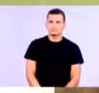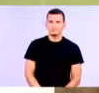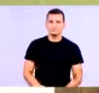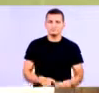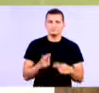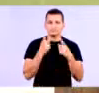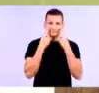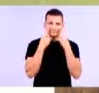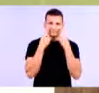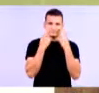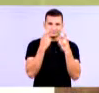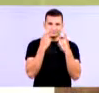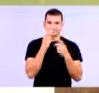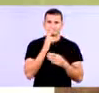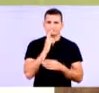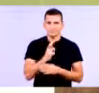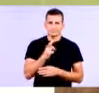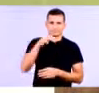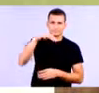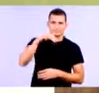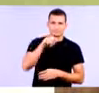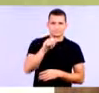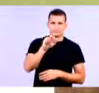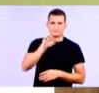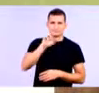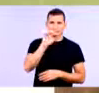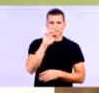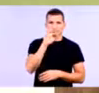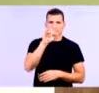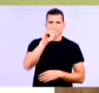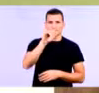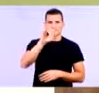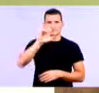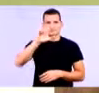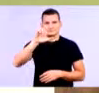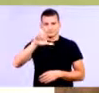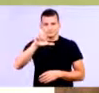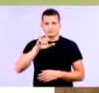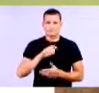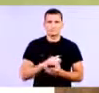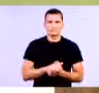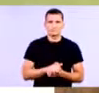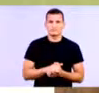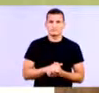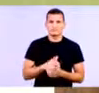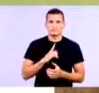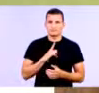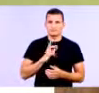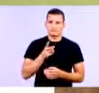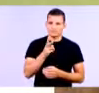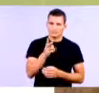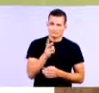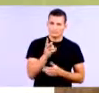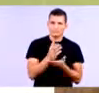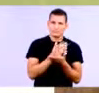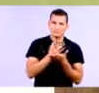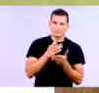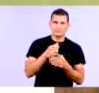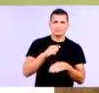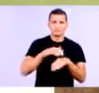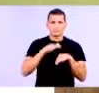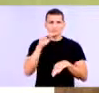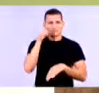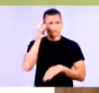interessante a resposta da Marciel, Newton e Arli, que eles falam, né, que pois tem sempre uns que querem ser mais espertos que os